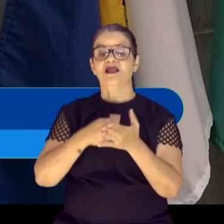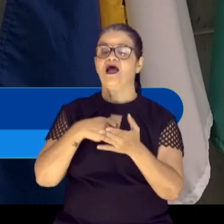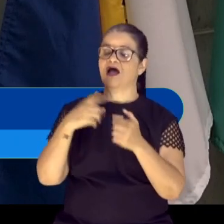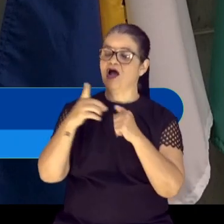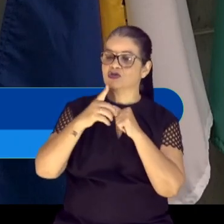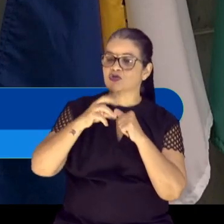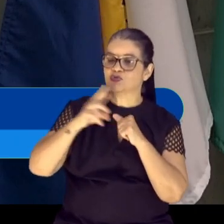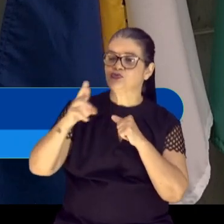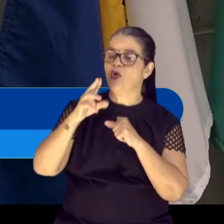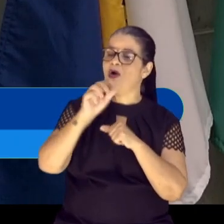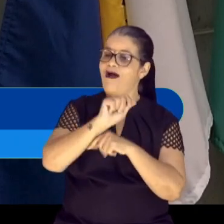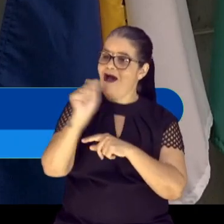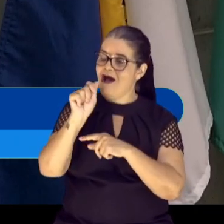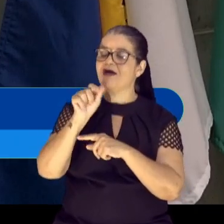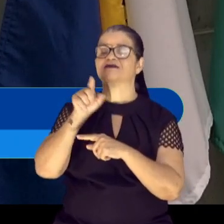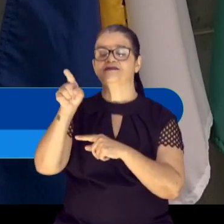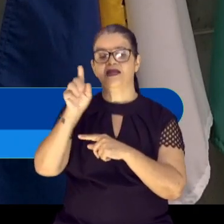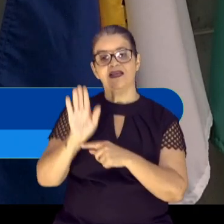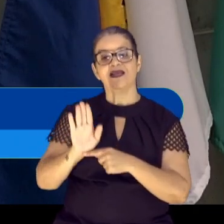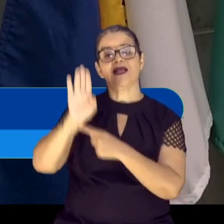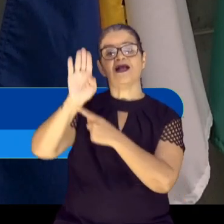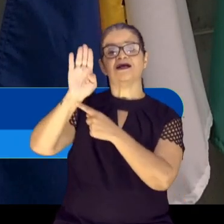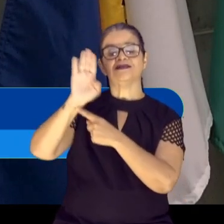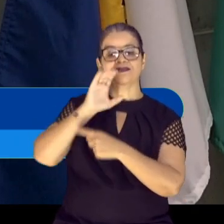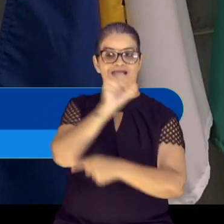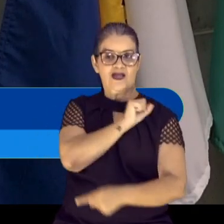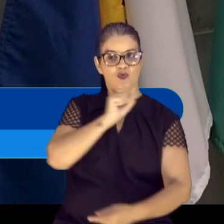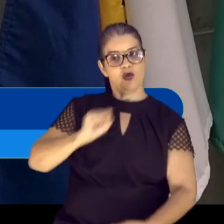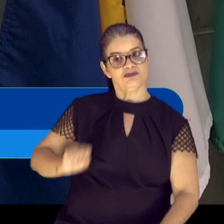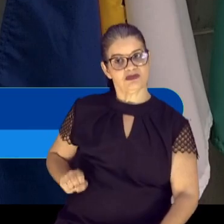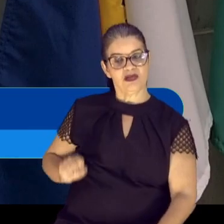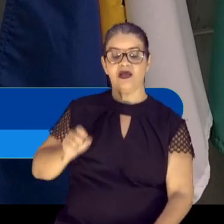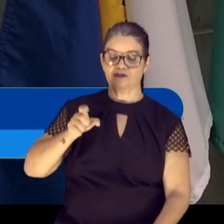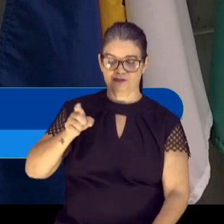Arraes a ser candidato ao Senado.